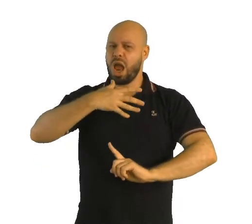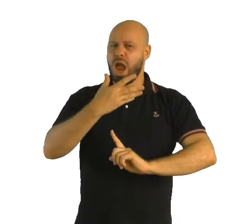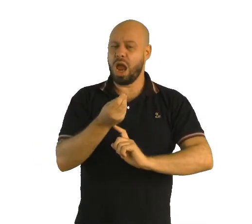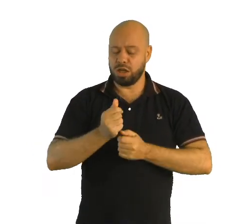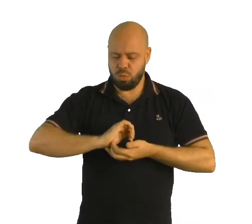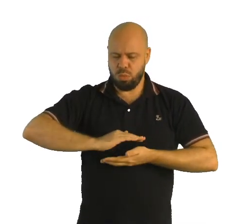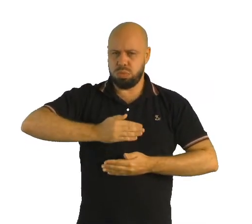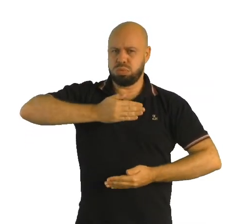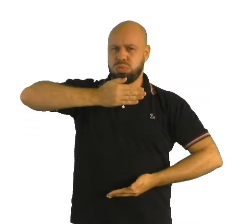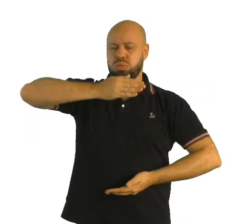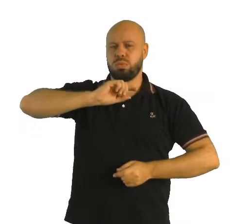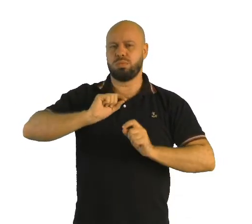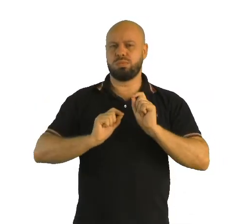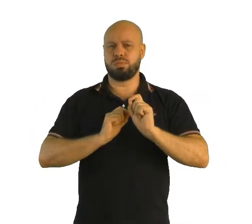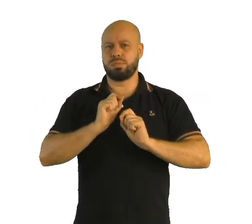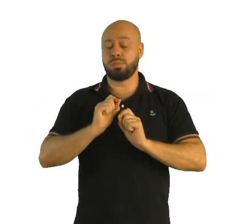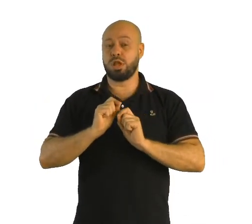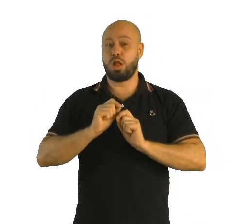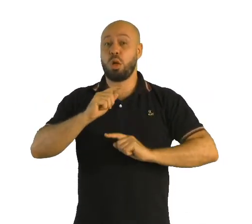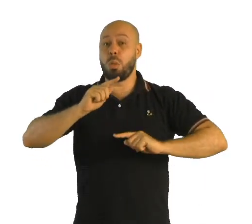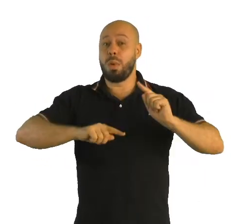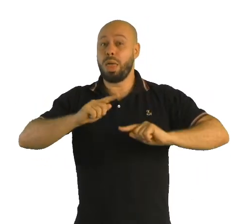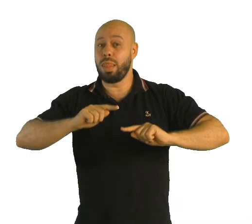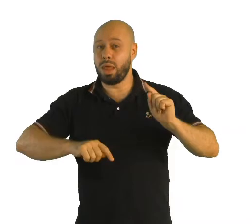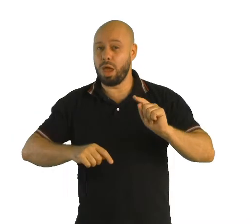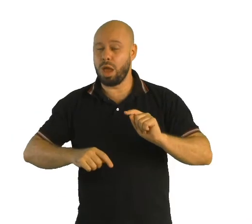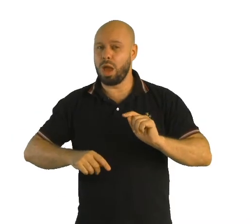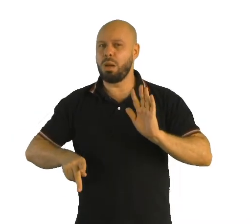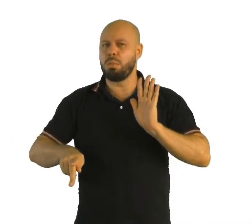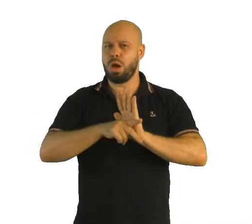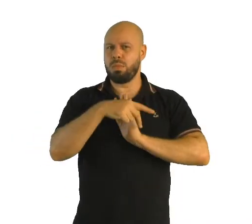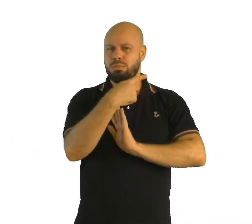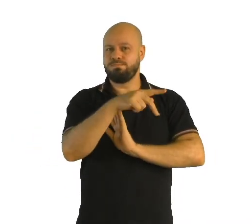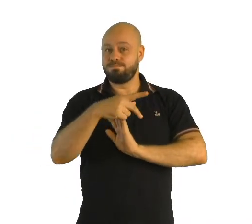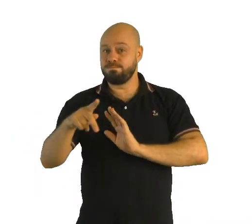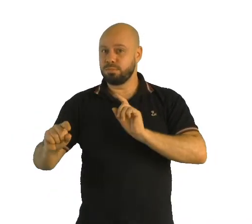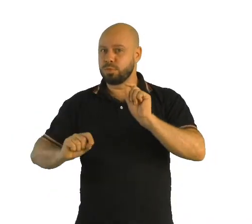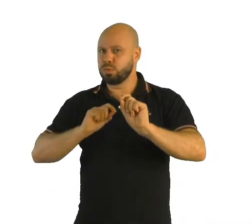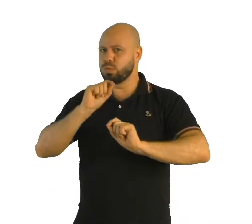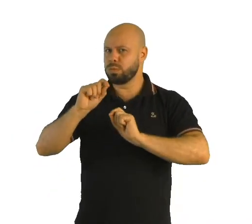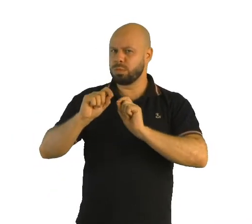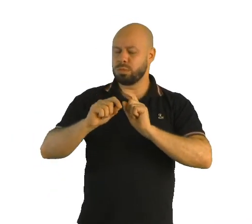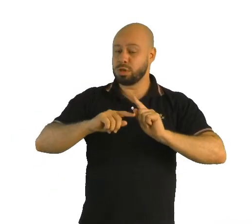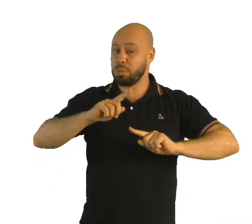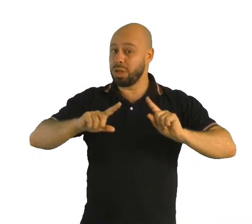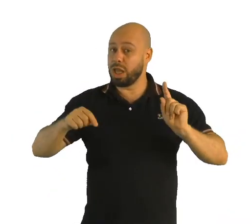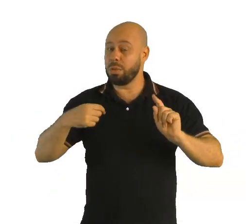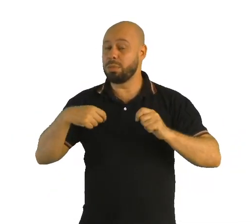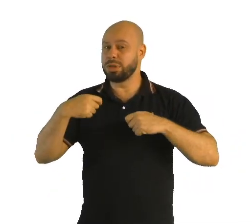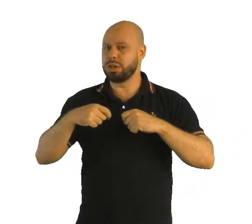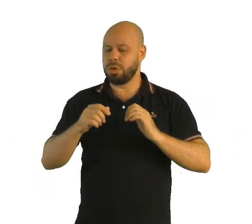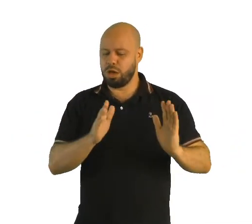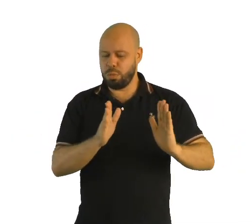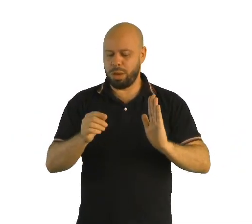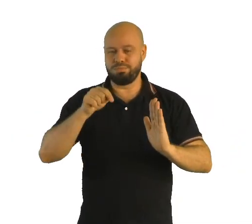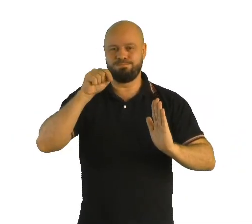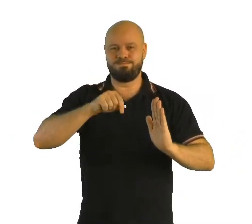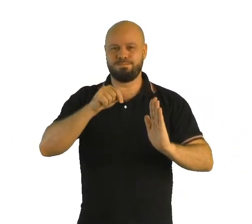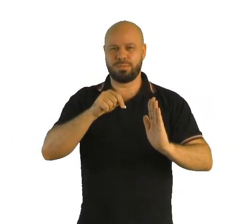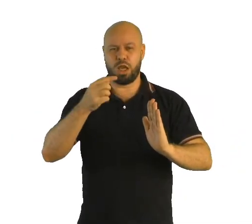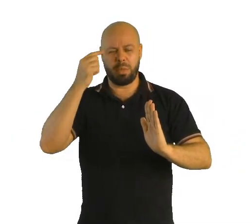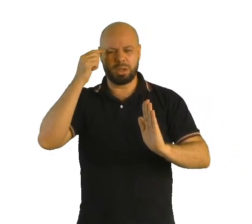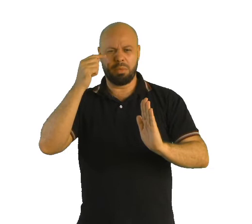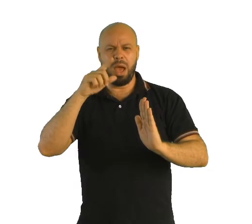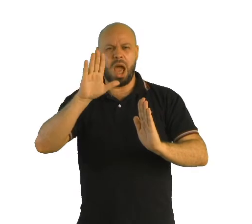artes renascentistas, o material renascentista como um todo, ele é uma cultura do seu tempo. Por mais que os